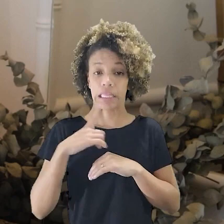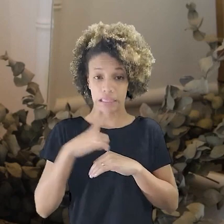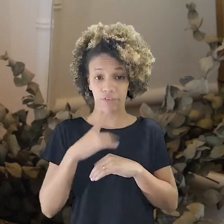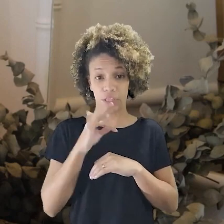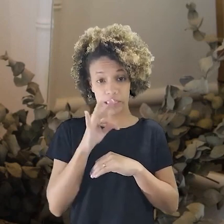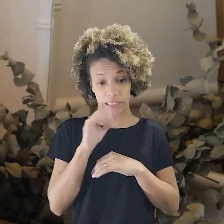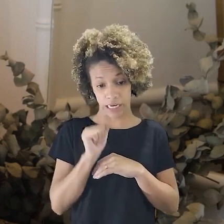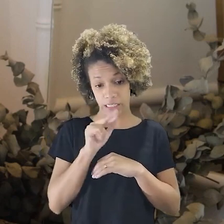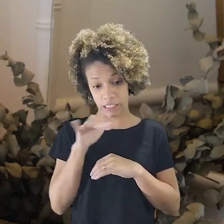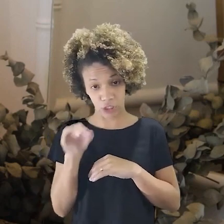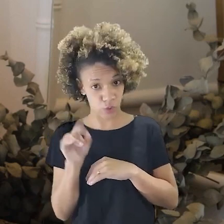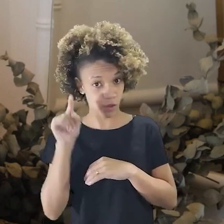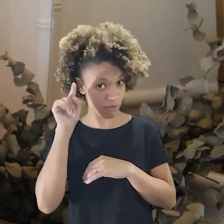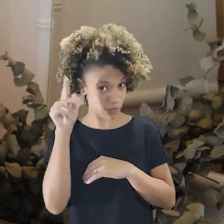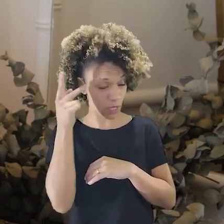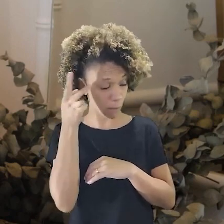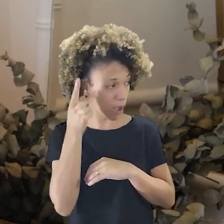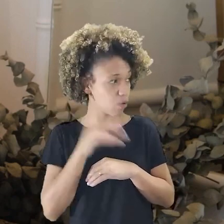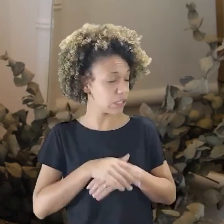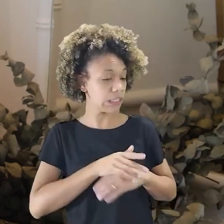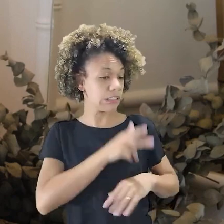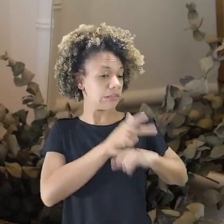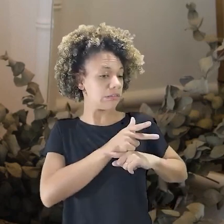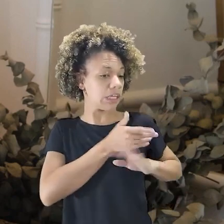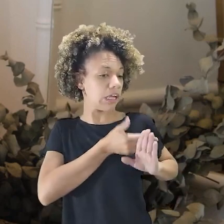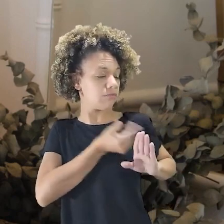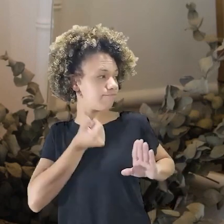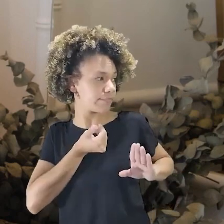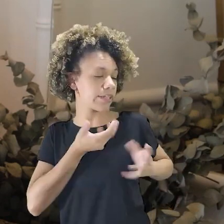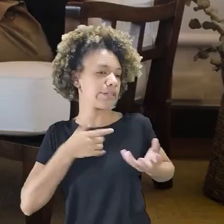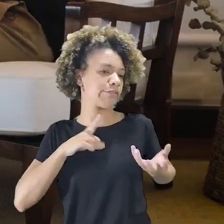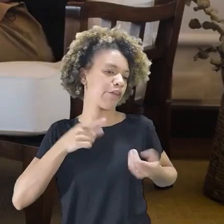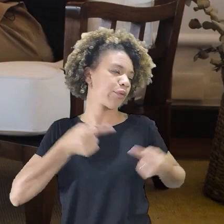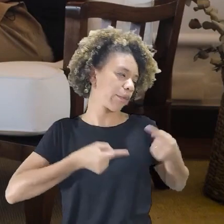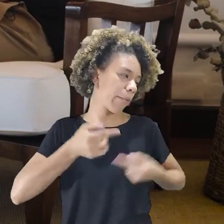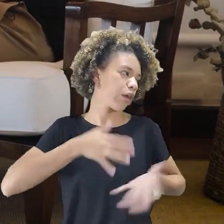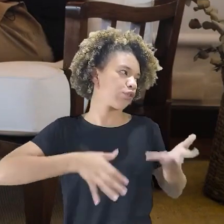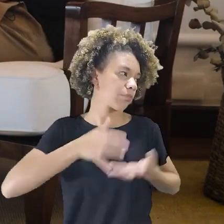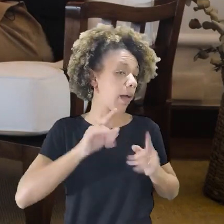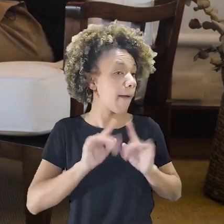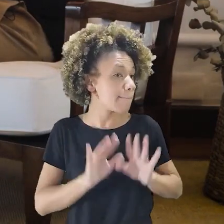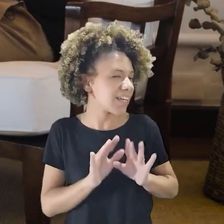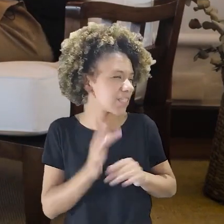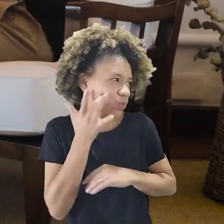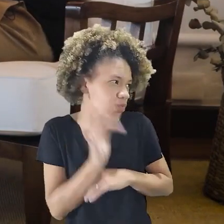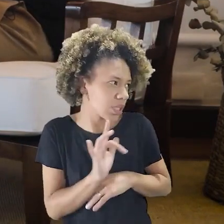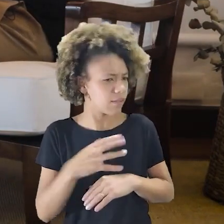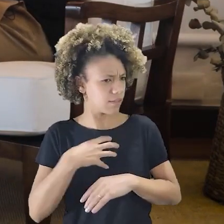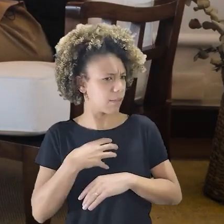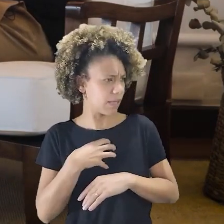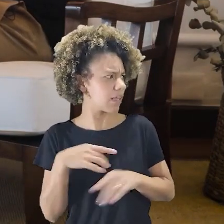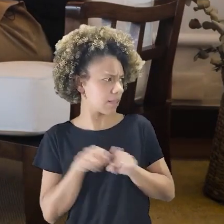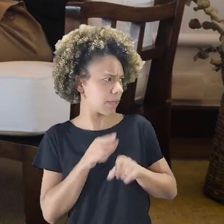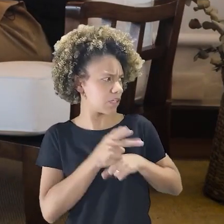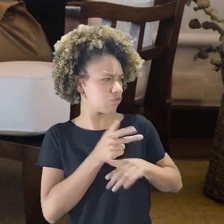teve o caso do Tarcísio, lá em São Paulo, sim, que ele quis tirar as câmeras e isso virou um grande debate. Só que eu não estou sabendo isso. Na Bahia